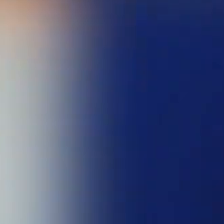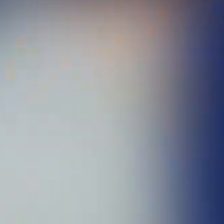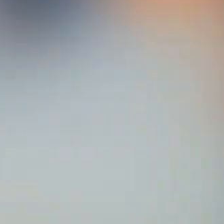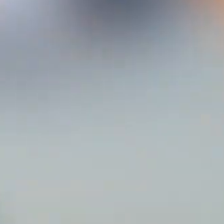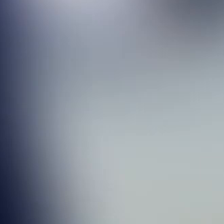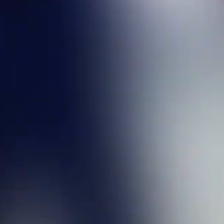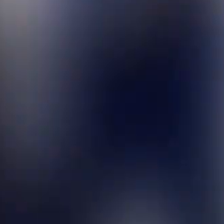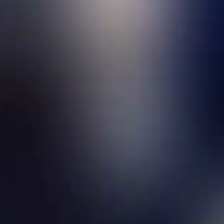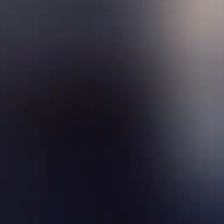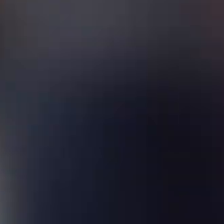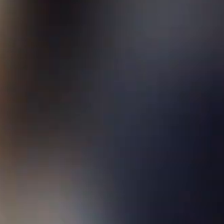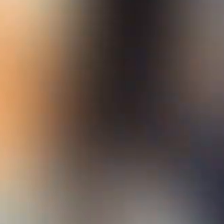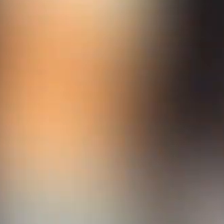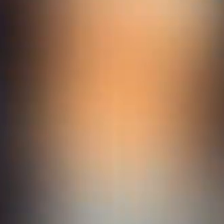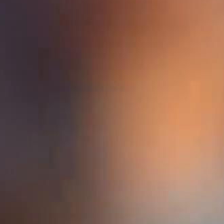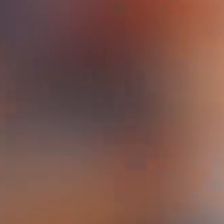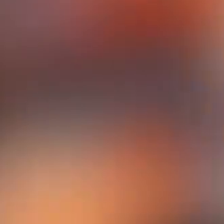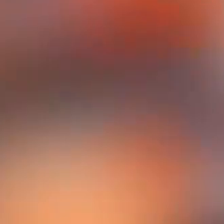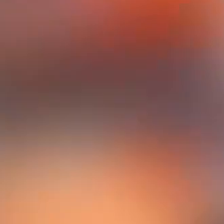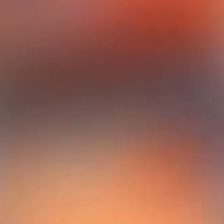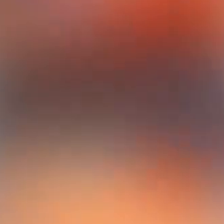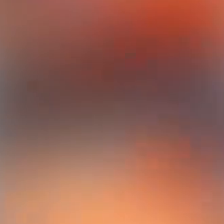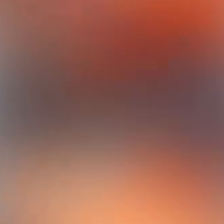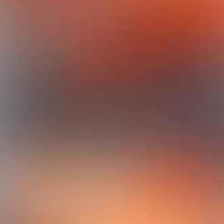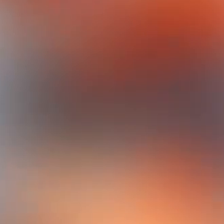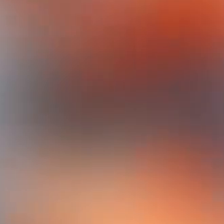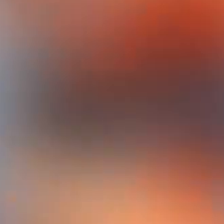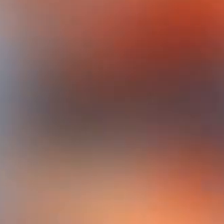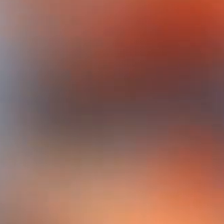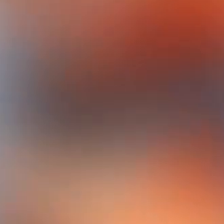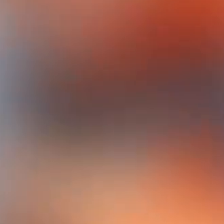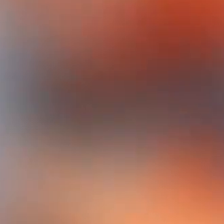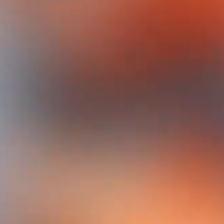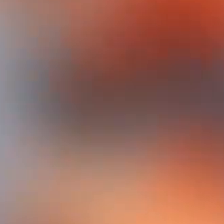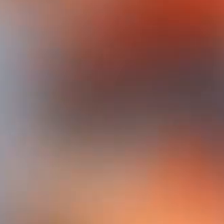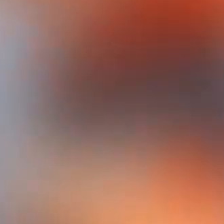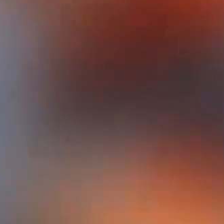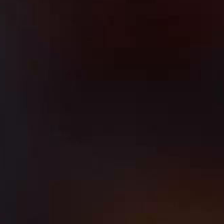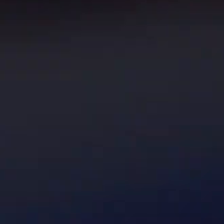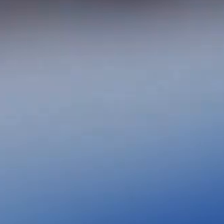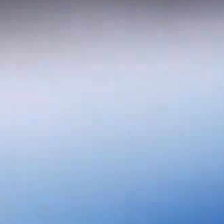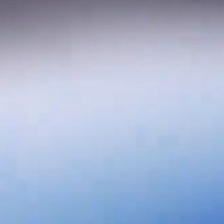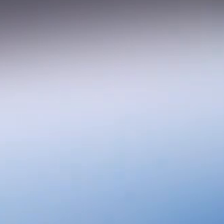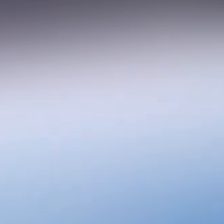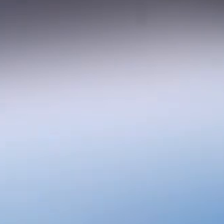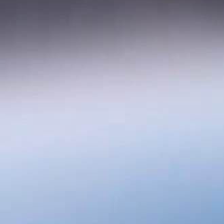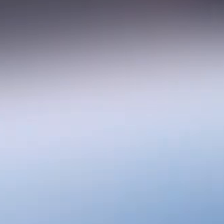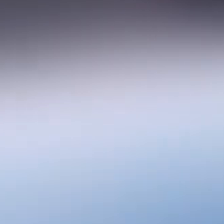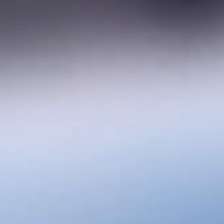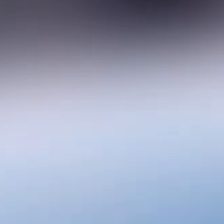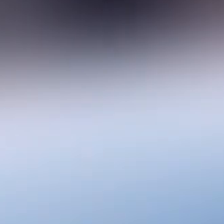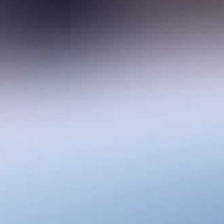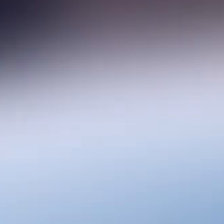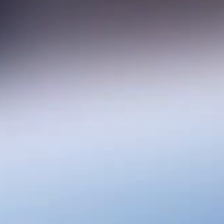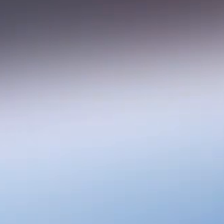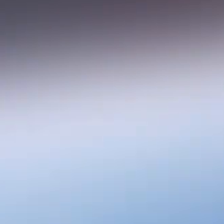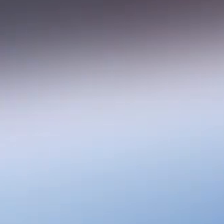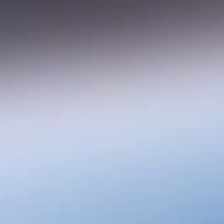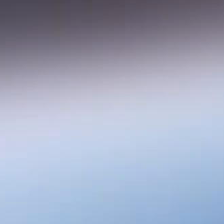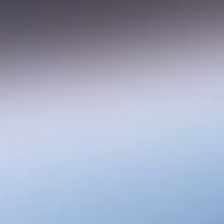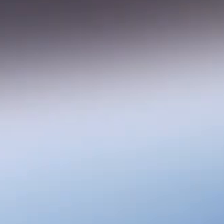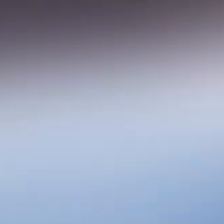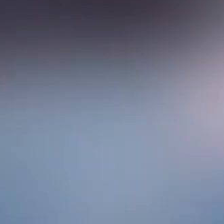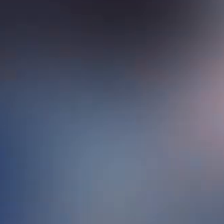centralizar o recolhimento e distribuição de donativos às famílias necessitadas de Caxias do Sul. A Fundação reúne mais de 100 empresas